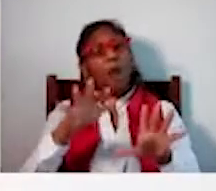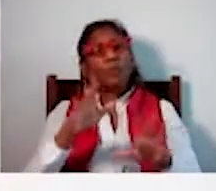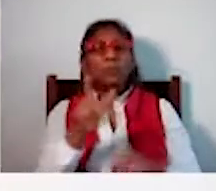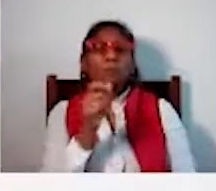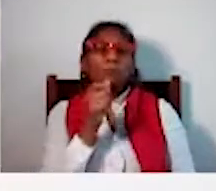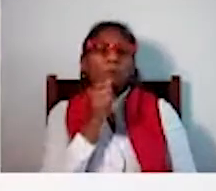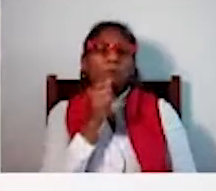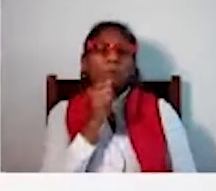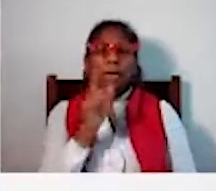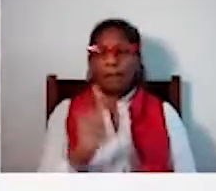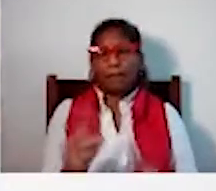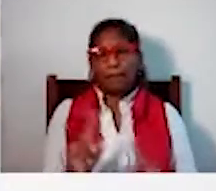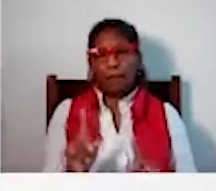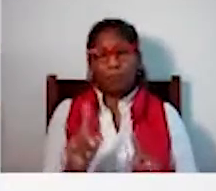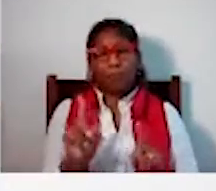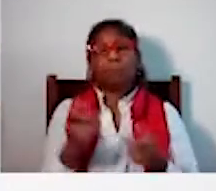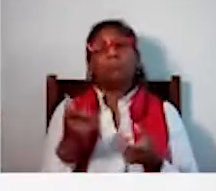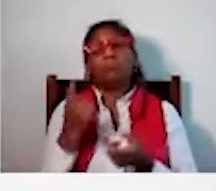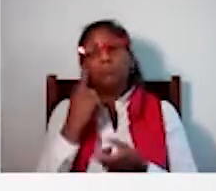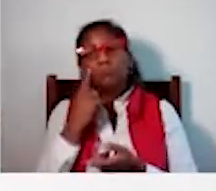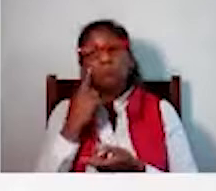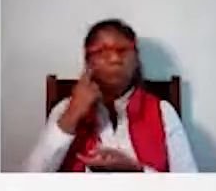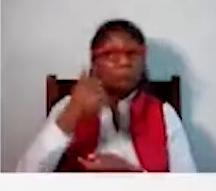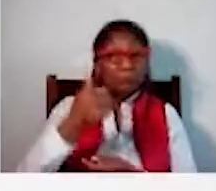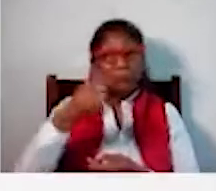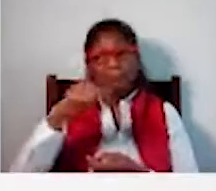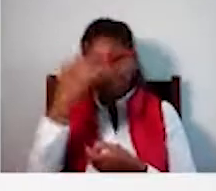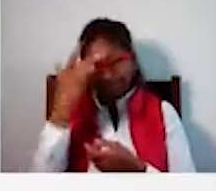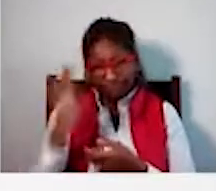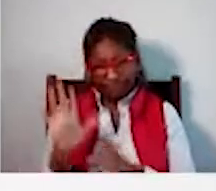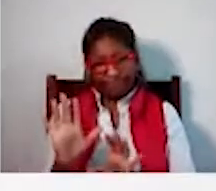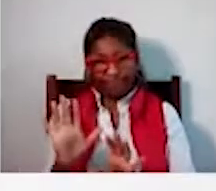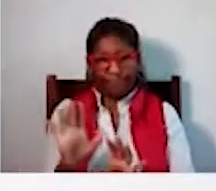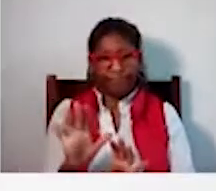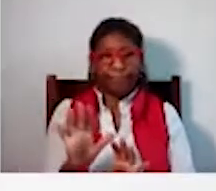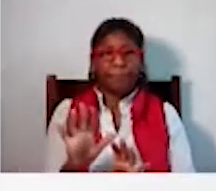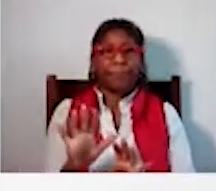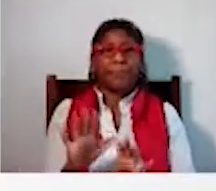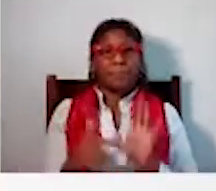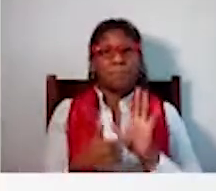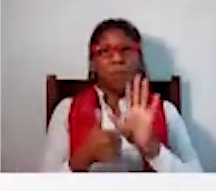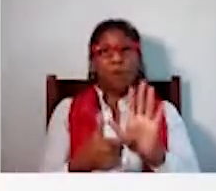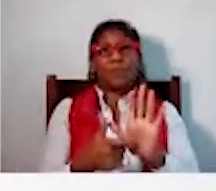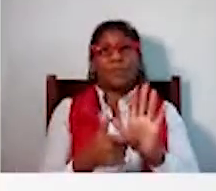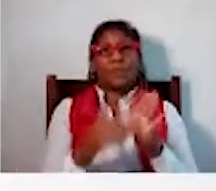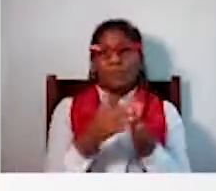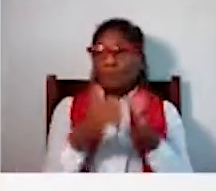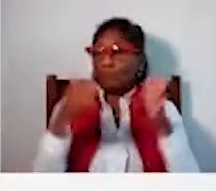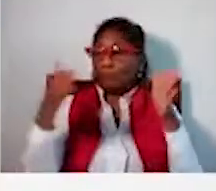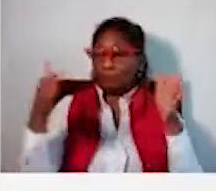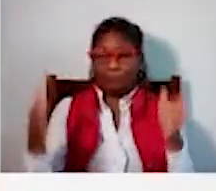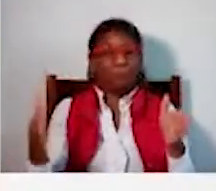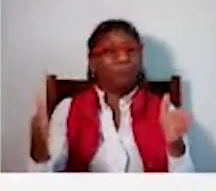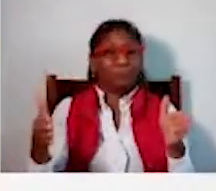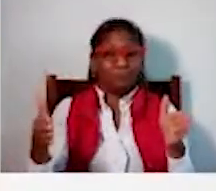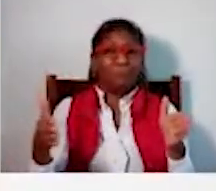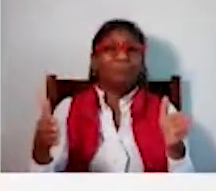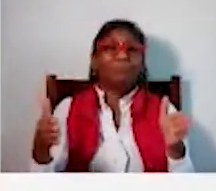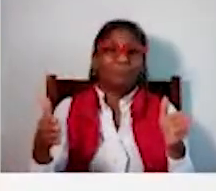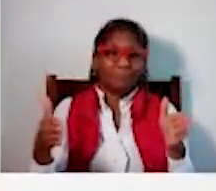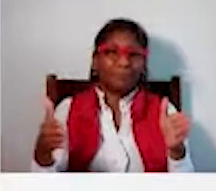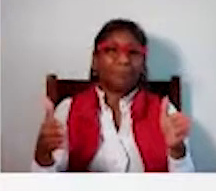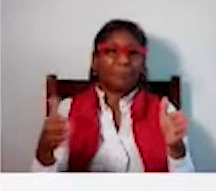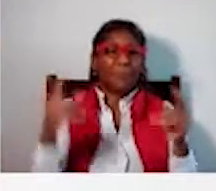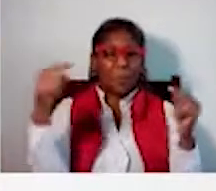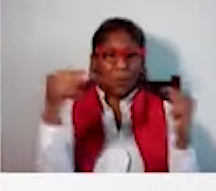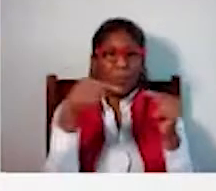ampliaram na região da Serra Gaúcha, o que gera, né, a mesma coisa aqui, esse ganho de espaço, né, das faixas aqui